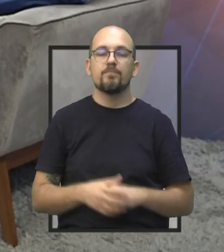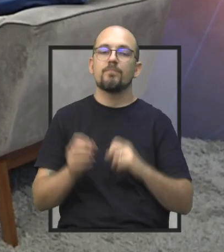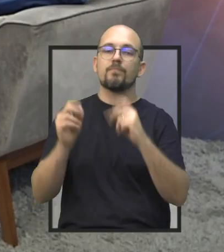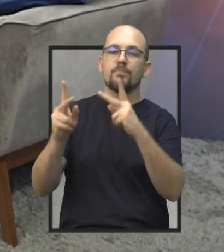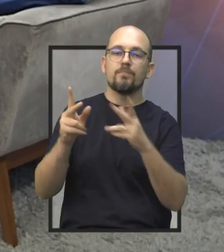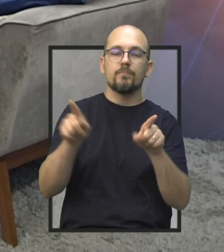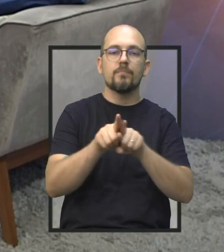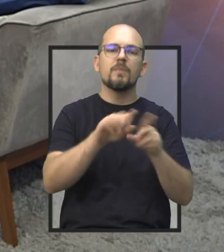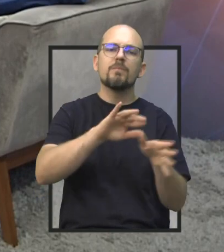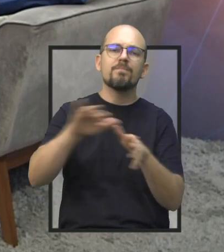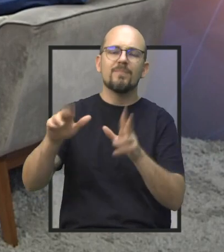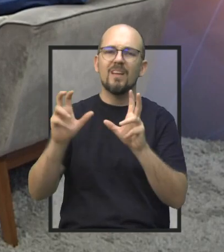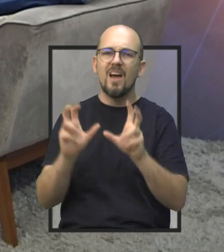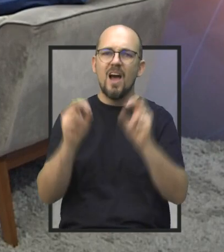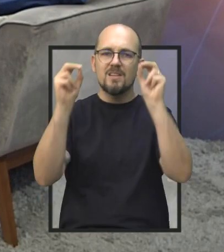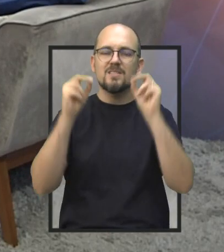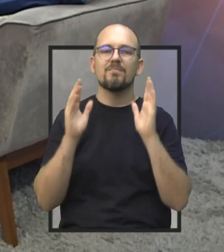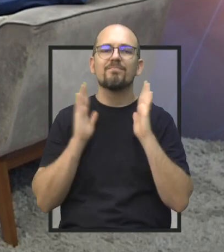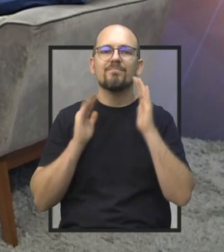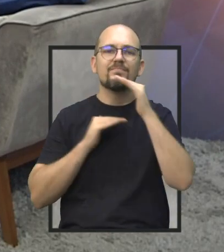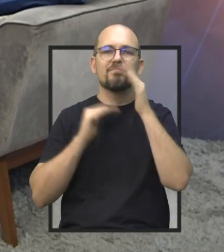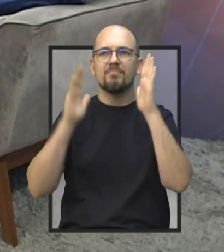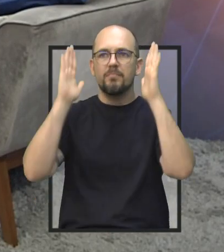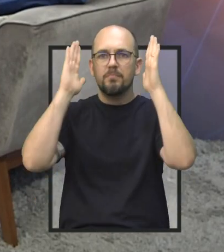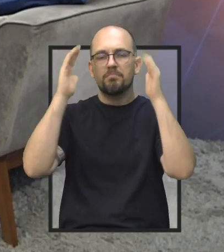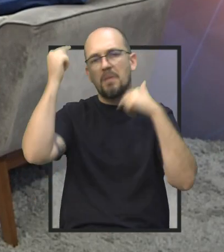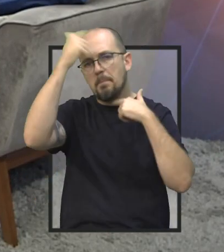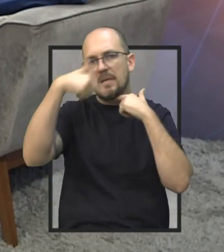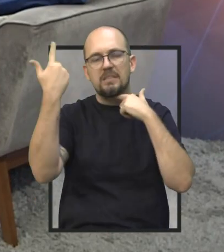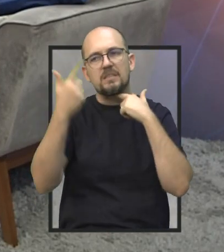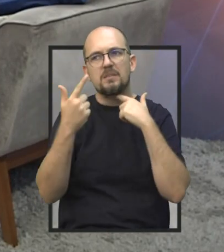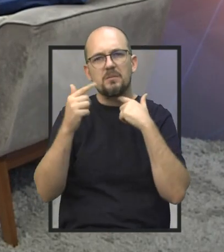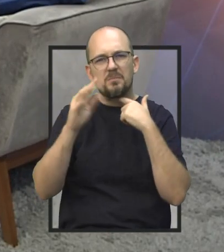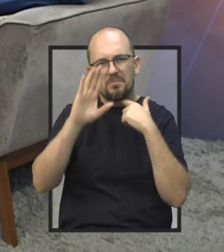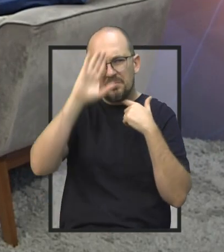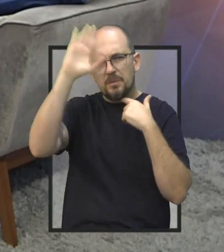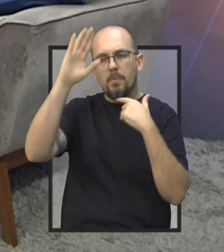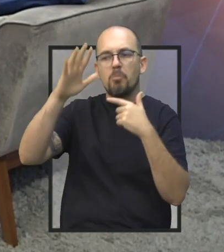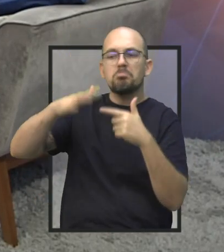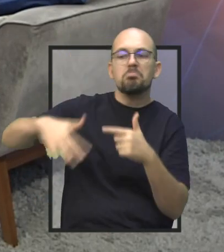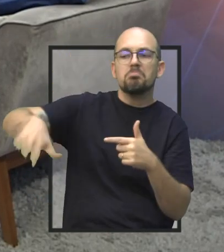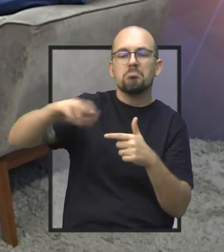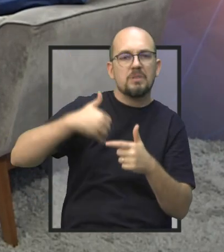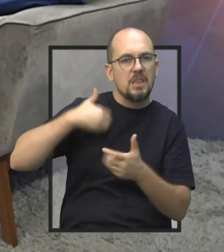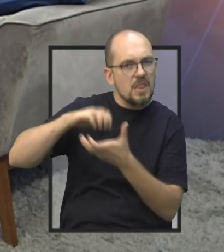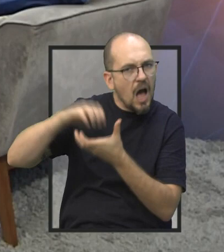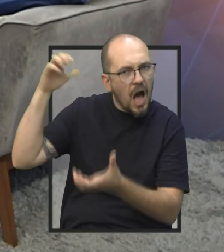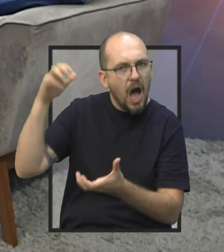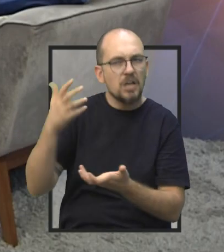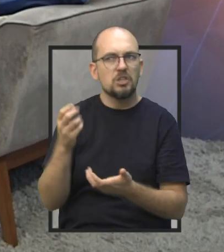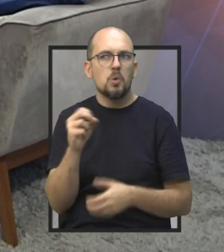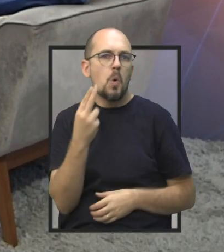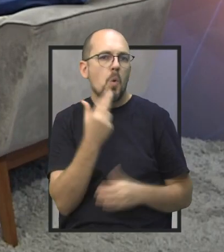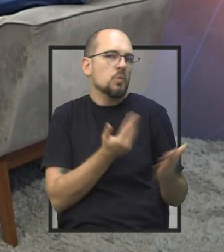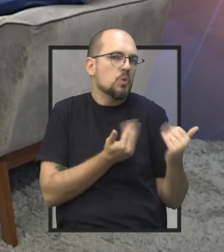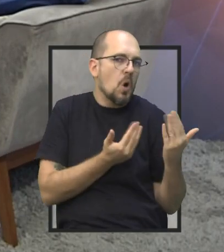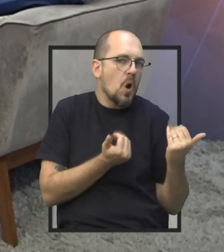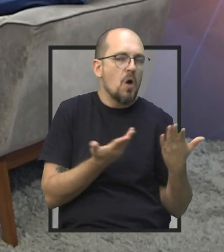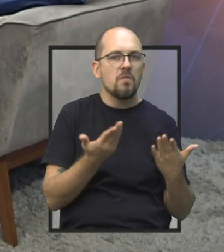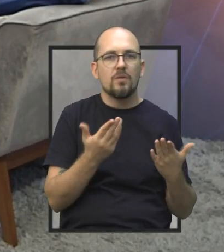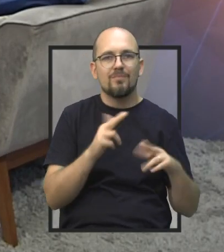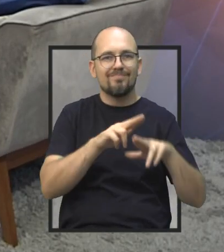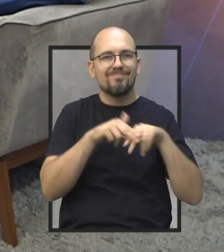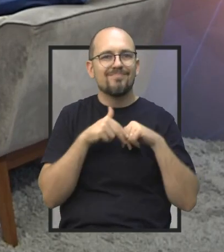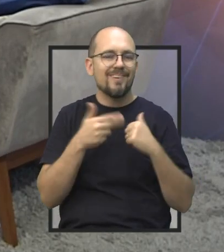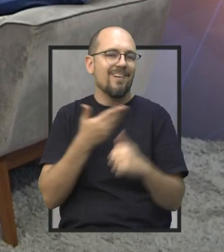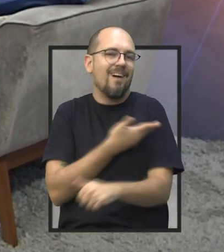cabeça e pescoço é mais prevalente em algum público, idosos, pessoas mais jovens, por conta dos